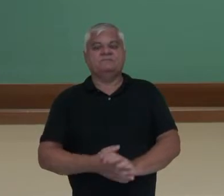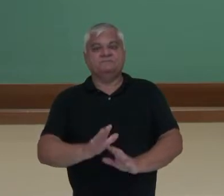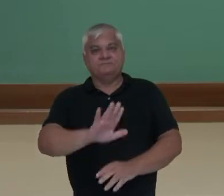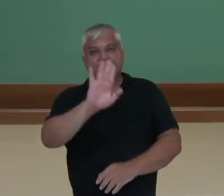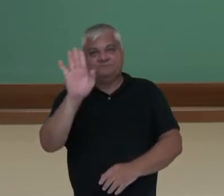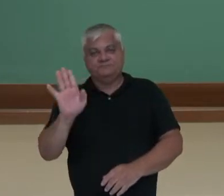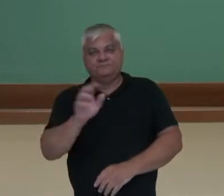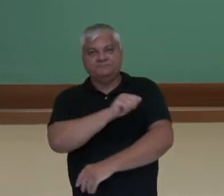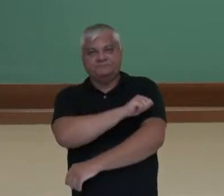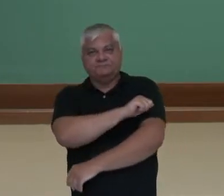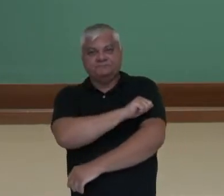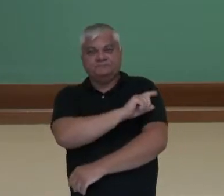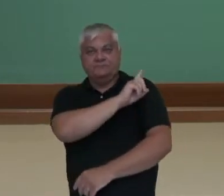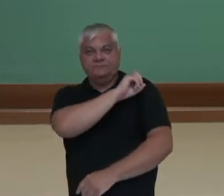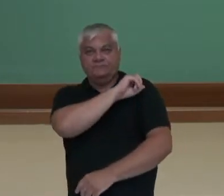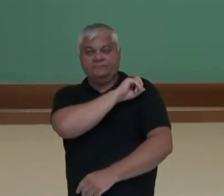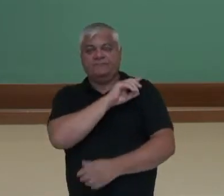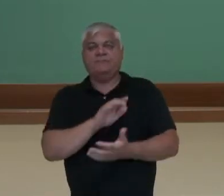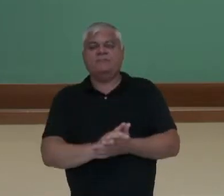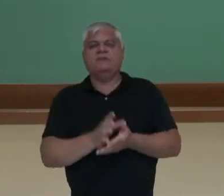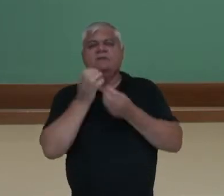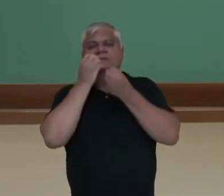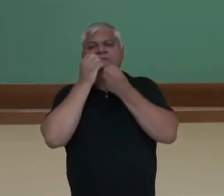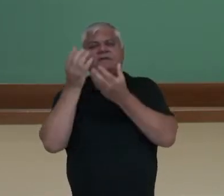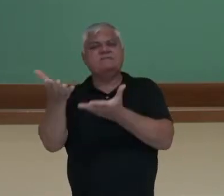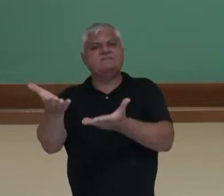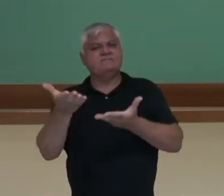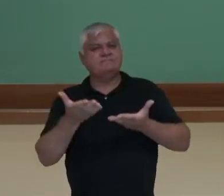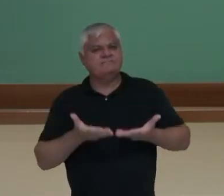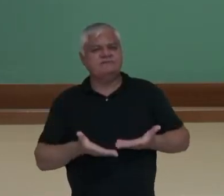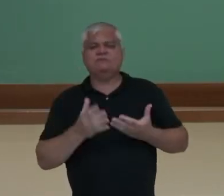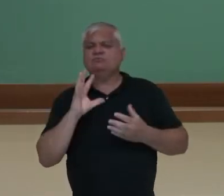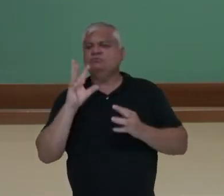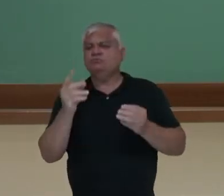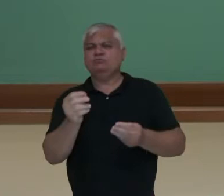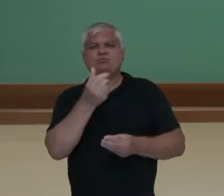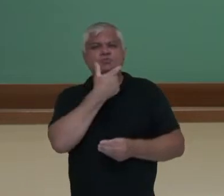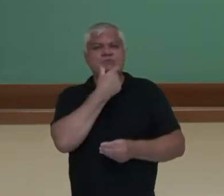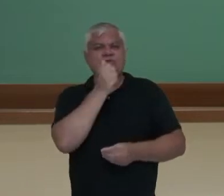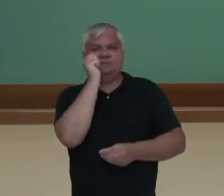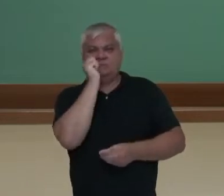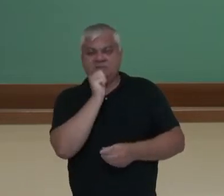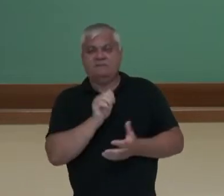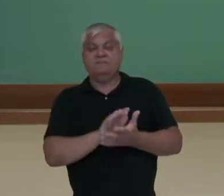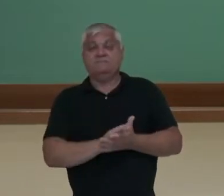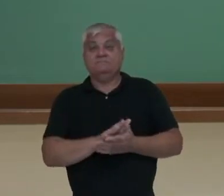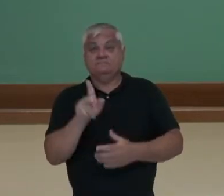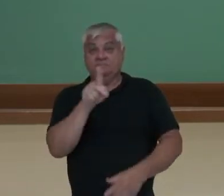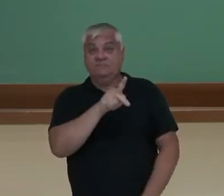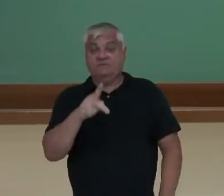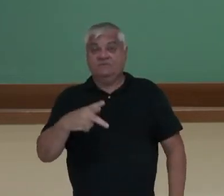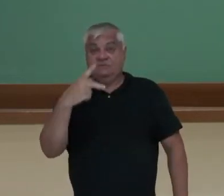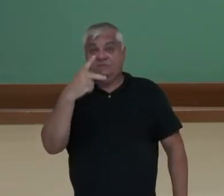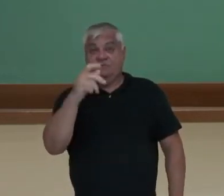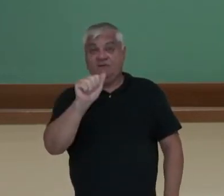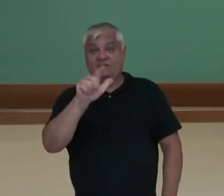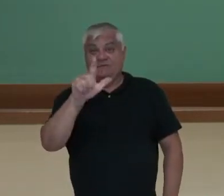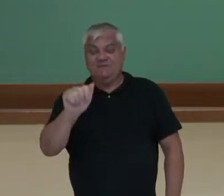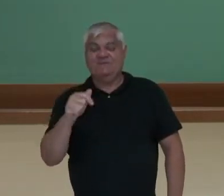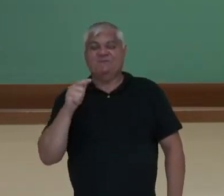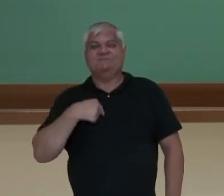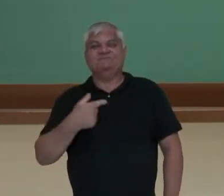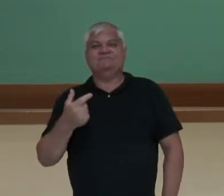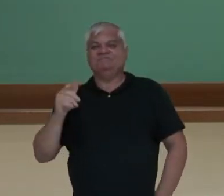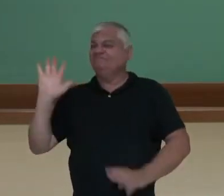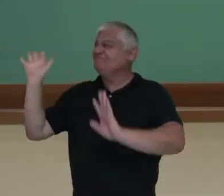Olá, estudantes da primeira série, sejam todos bem-vindos, sejam todas bem-vindas. Eu, professor Paulo Brito, nosso amigo